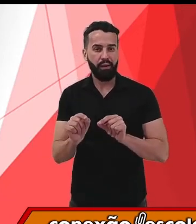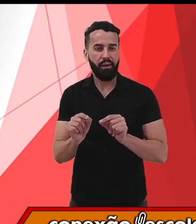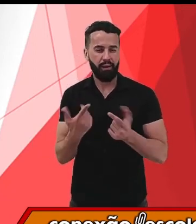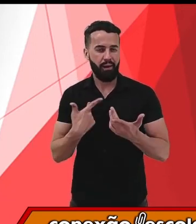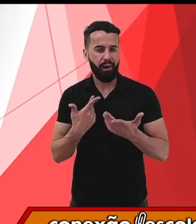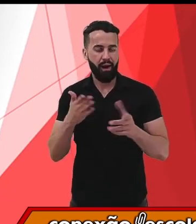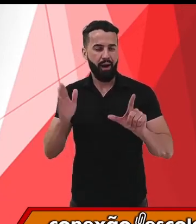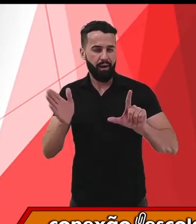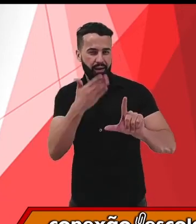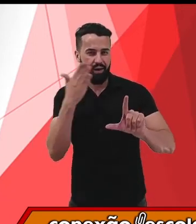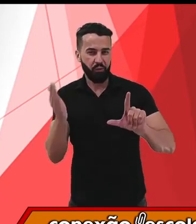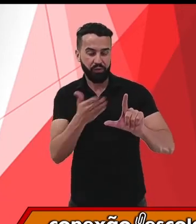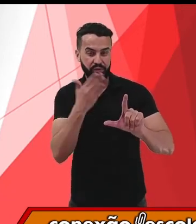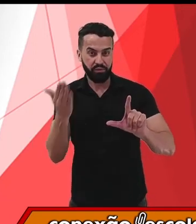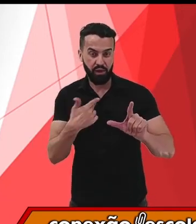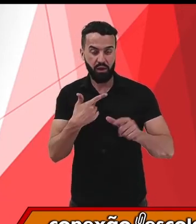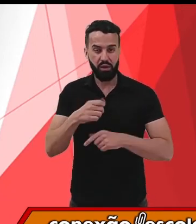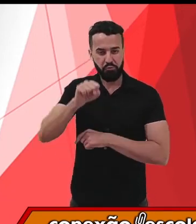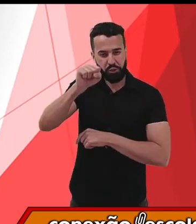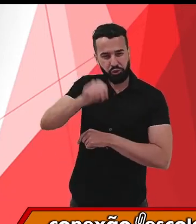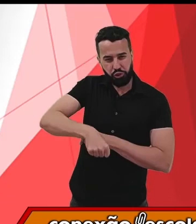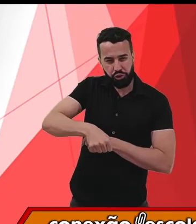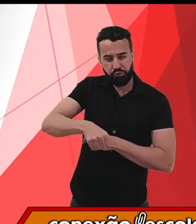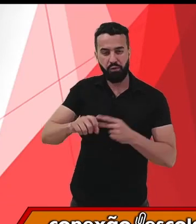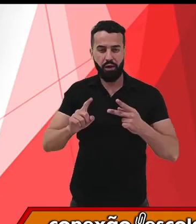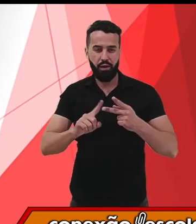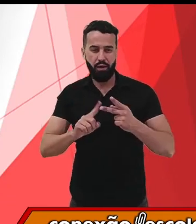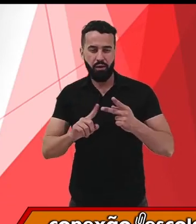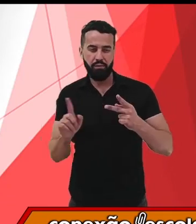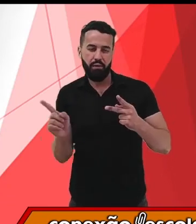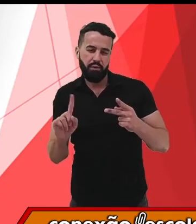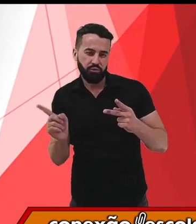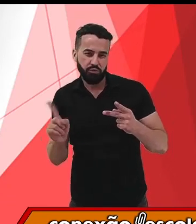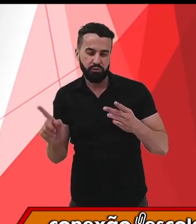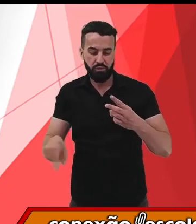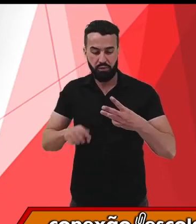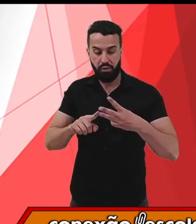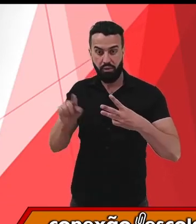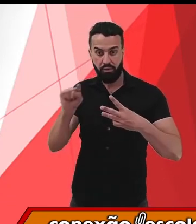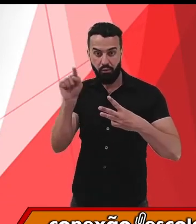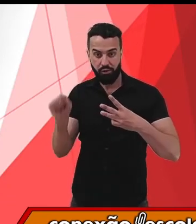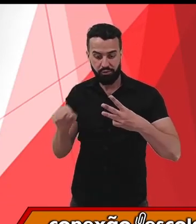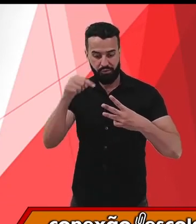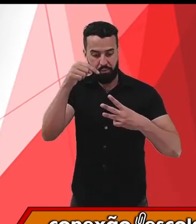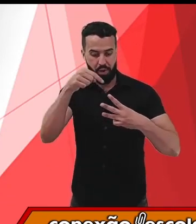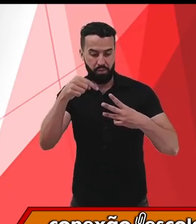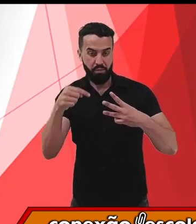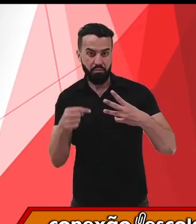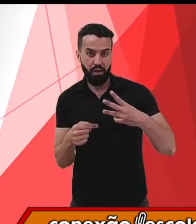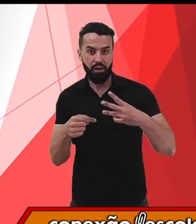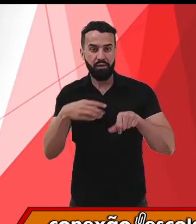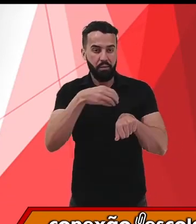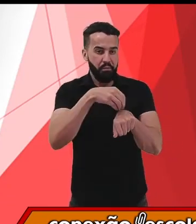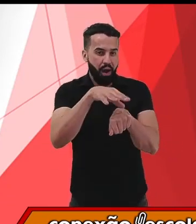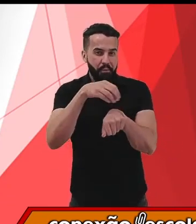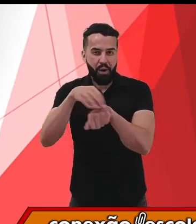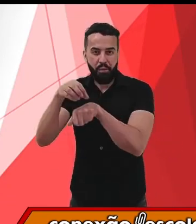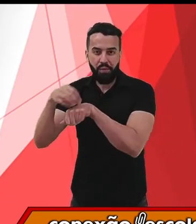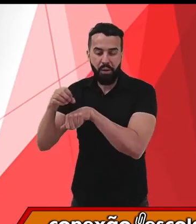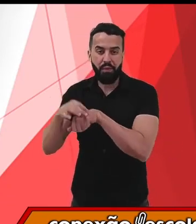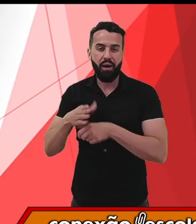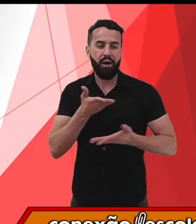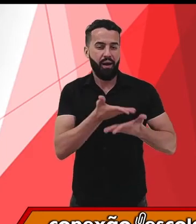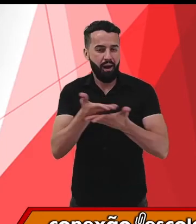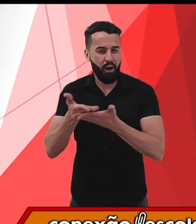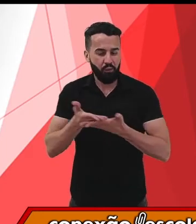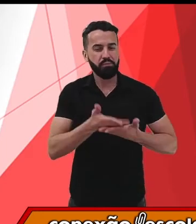que as estruturas afirmativas, negativas, interrogativas estão sendo passadas a cada aula. Isso é importante porque